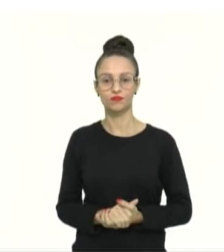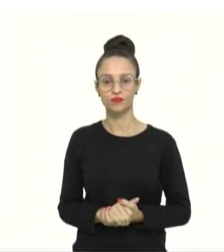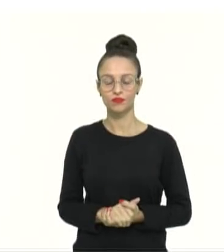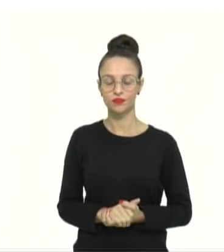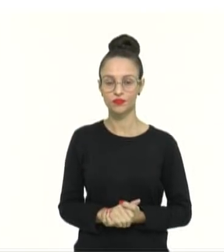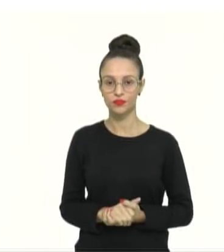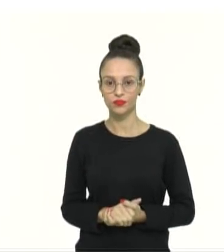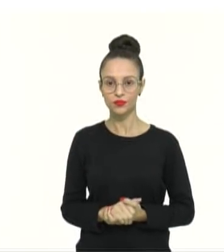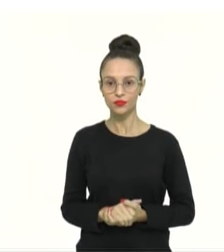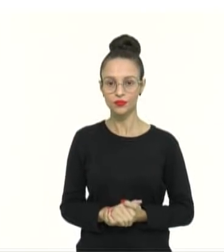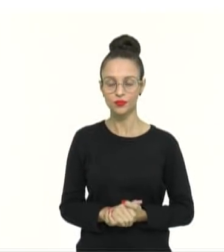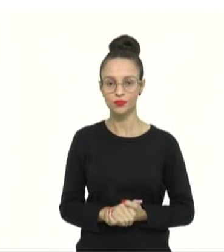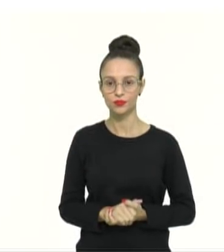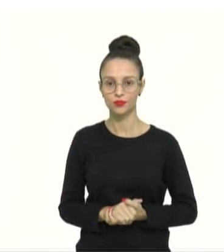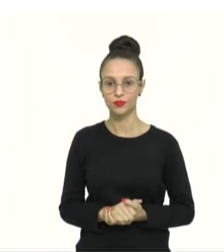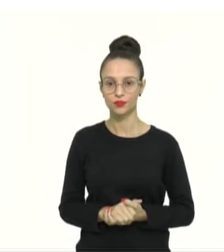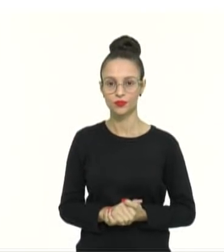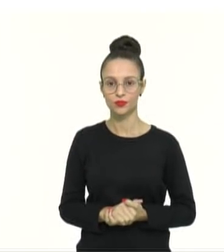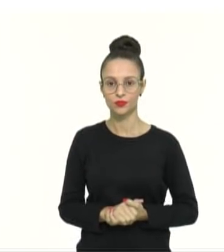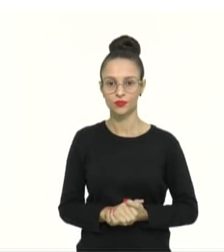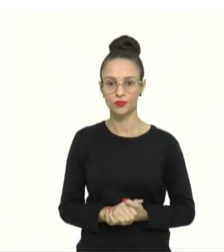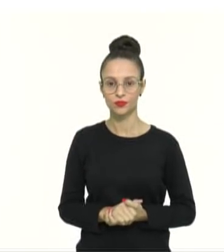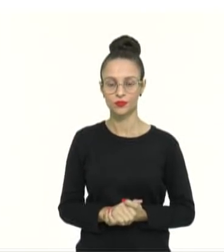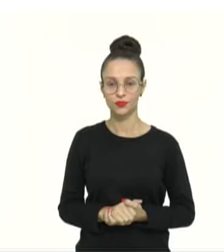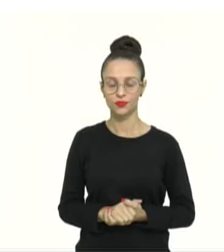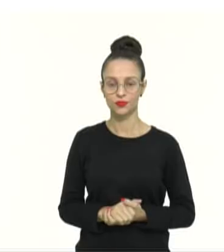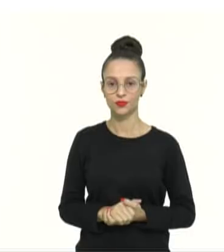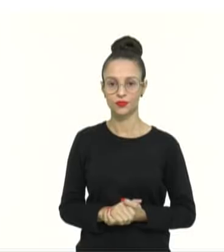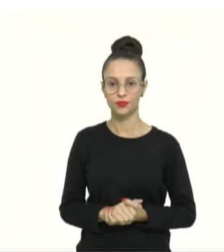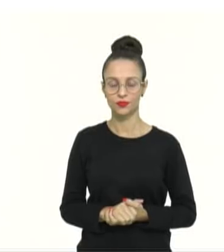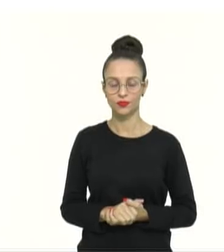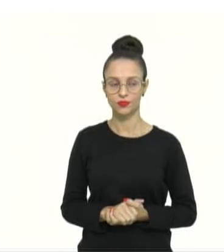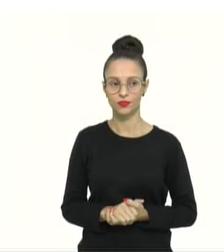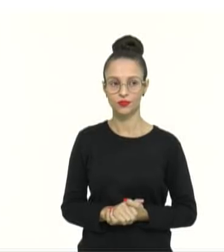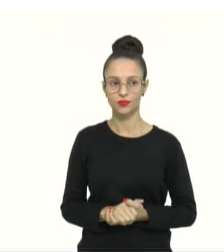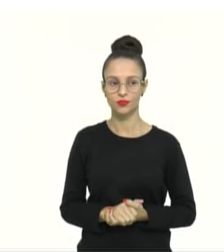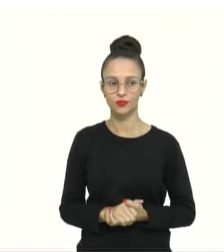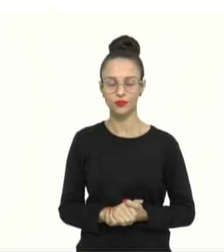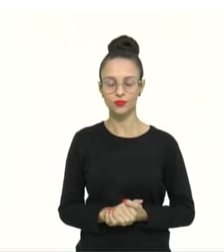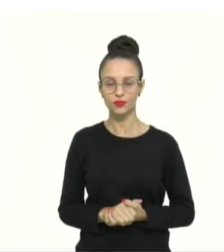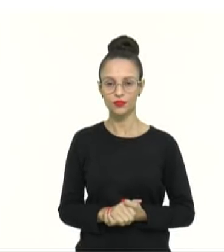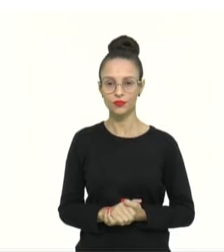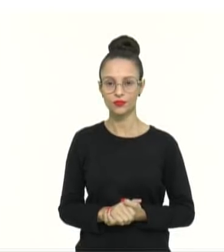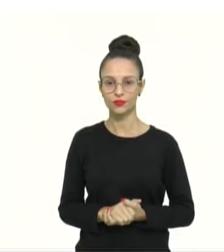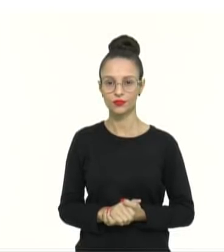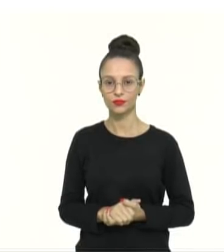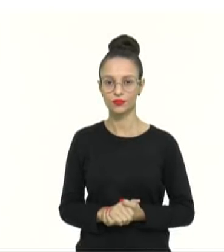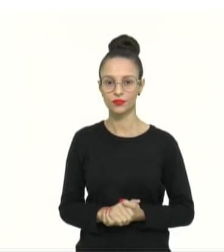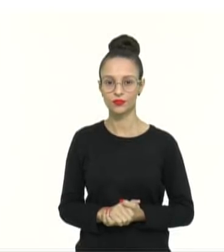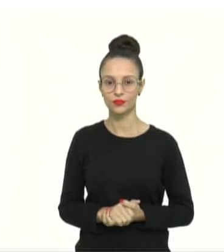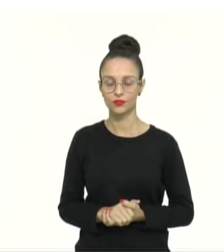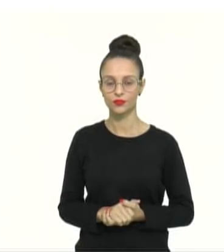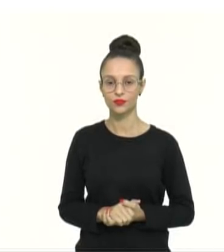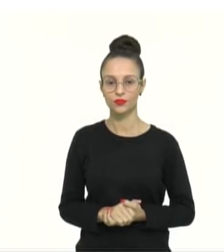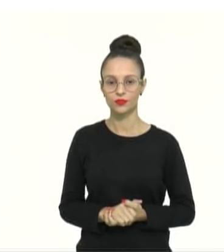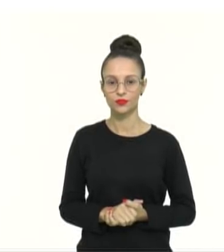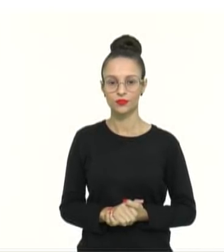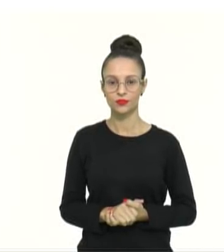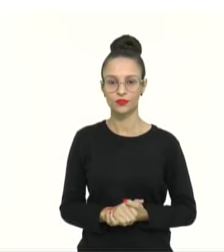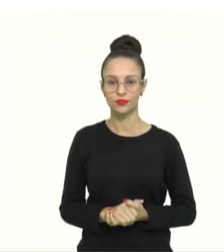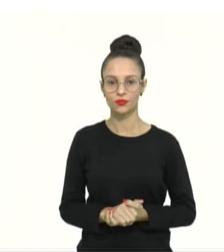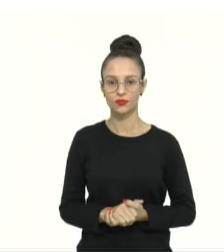is Saturday and my family and I are relaxing at